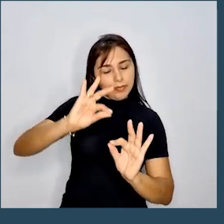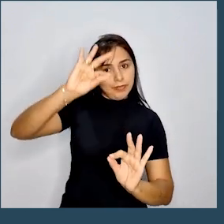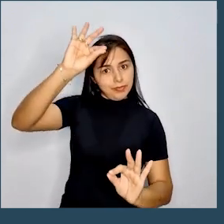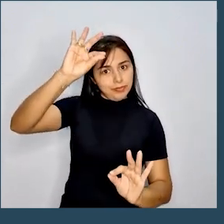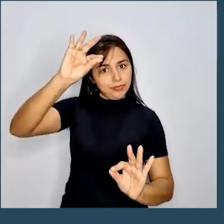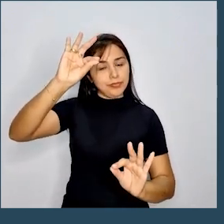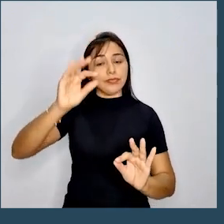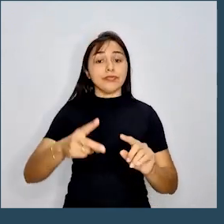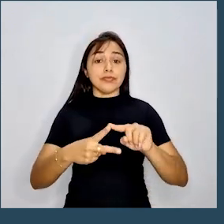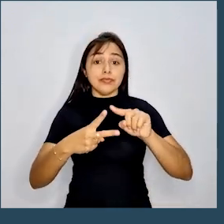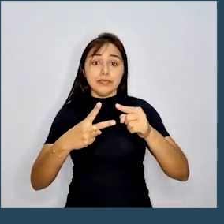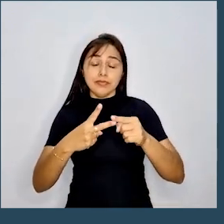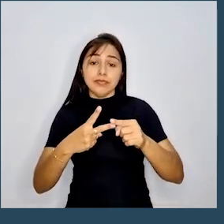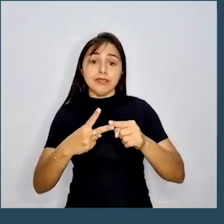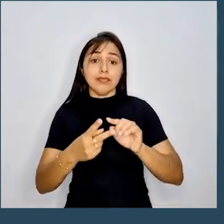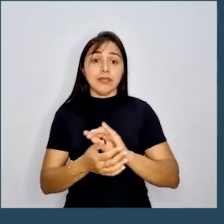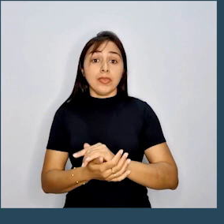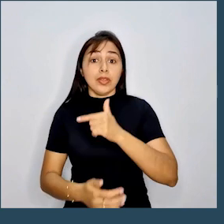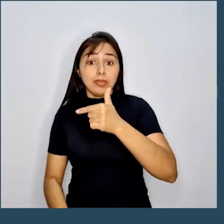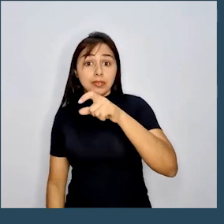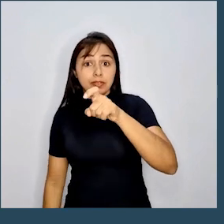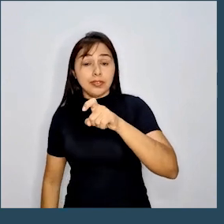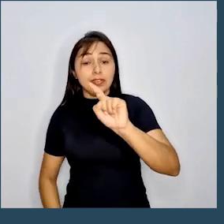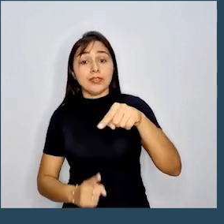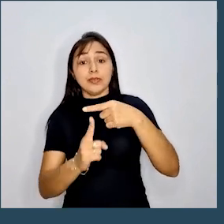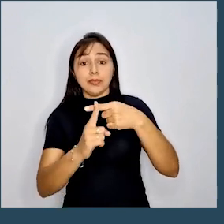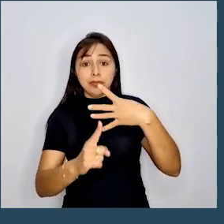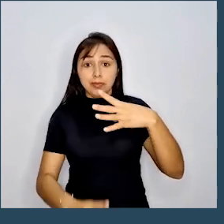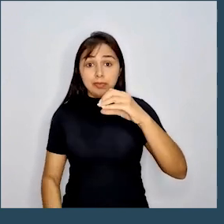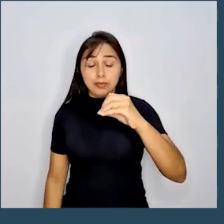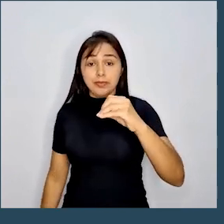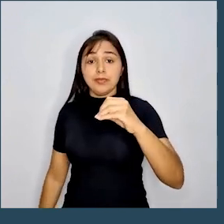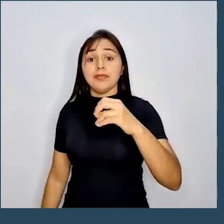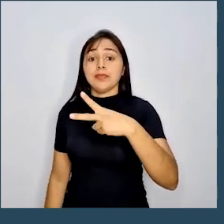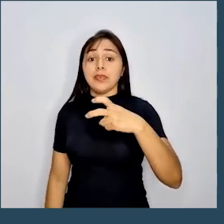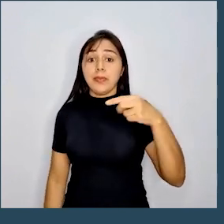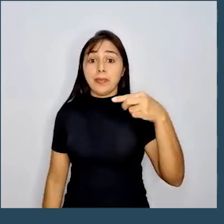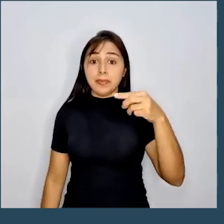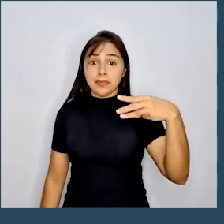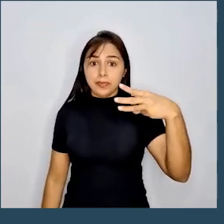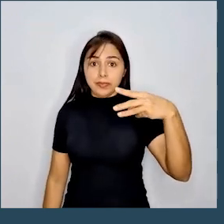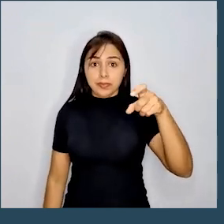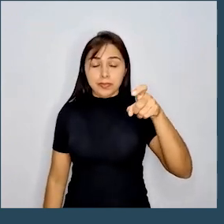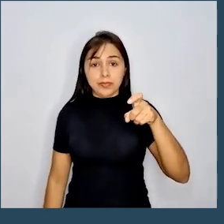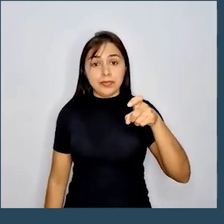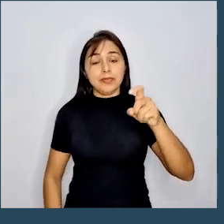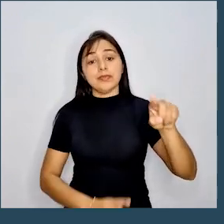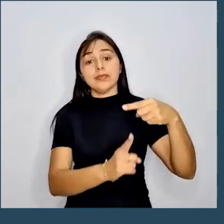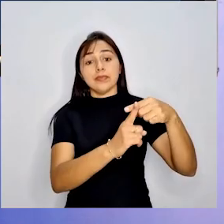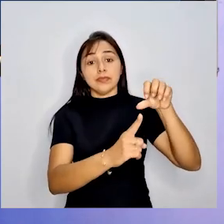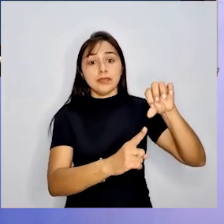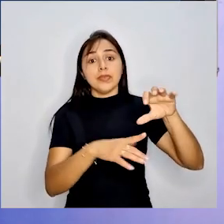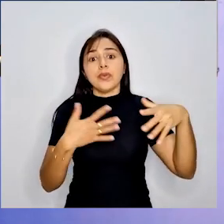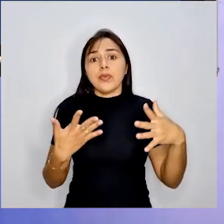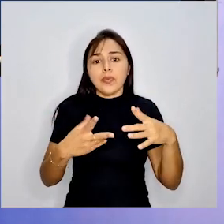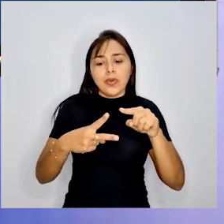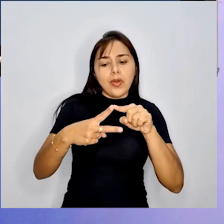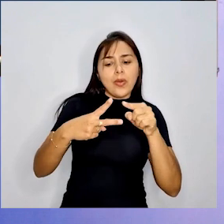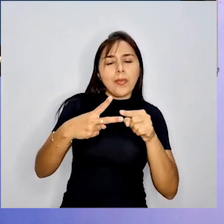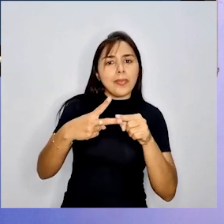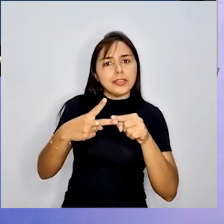mais 40 e menos 3x mais 90. Determine a medida de cada um desses ângulos.